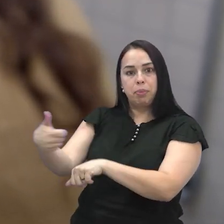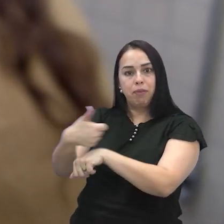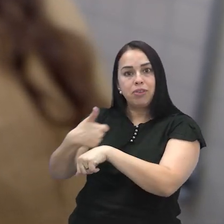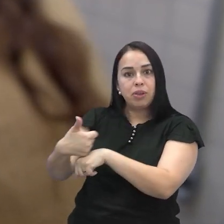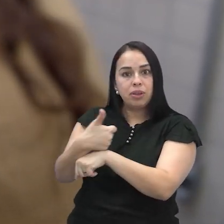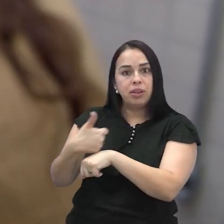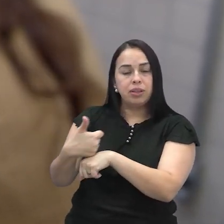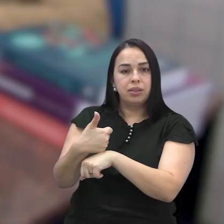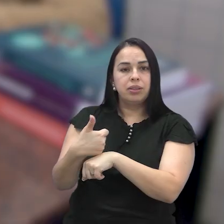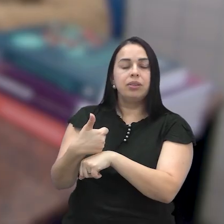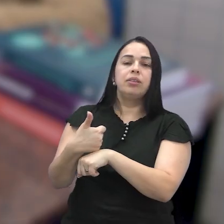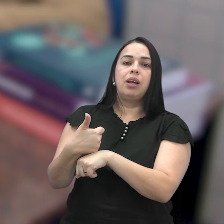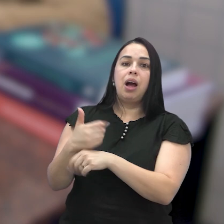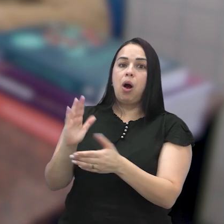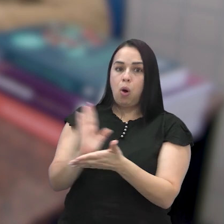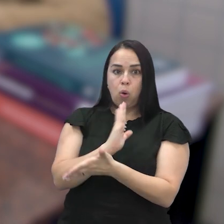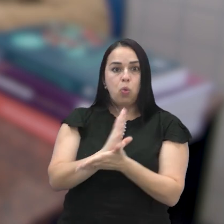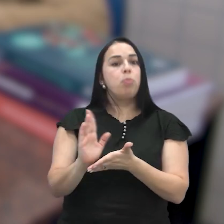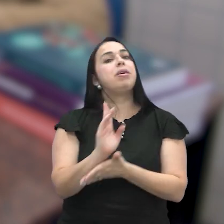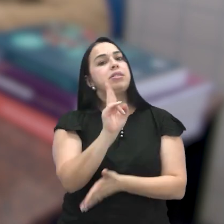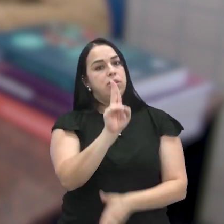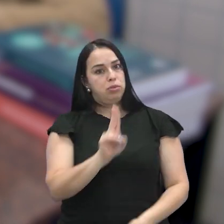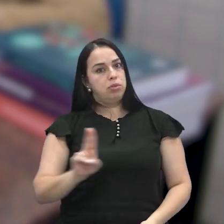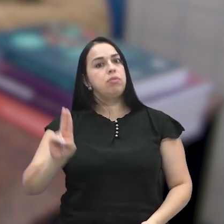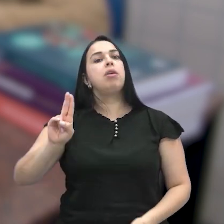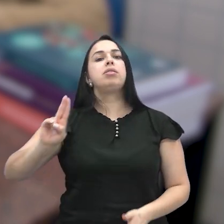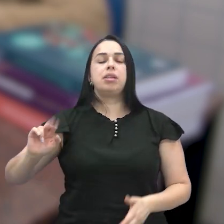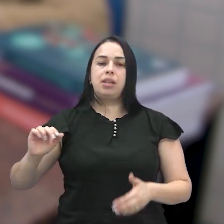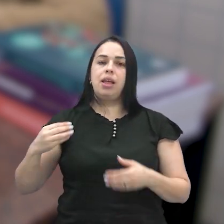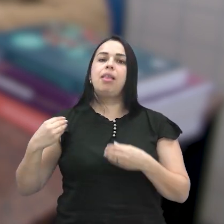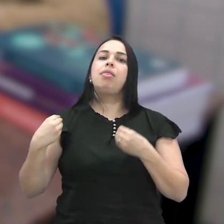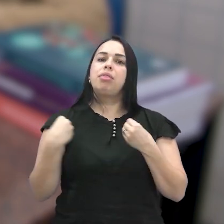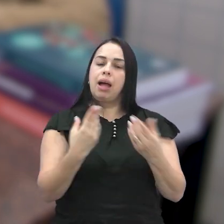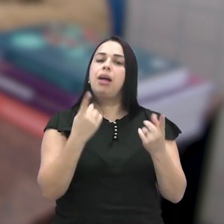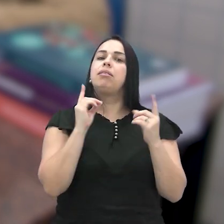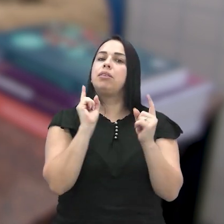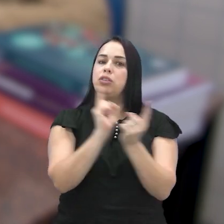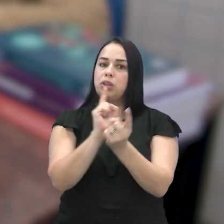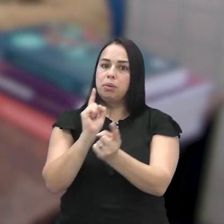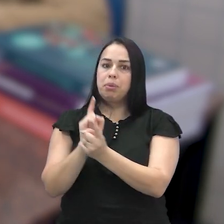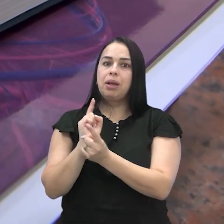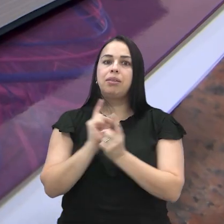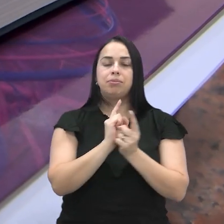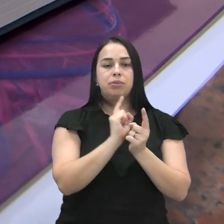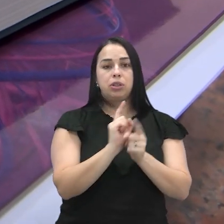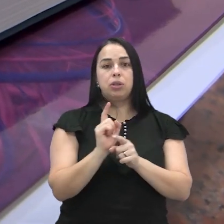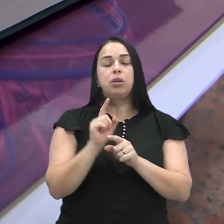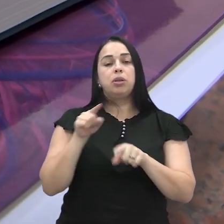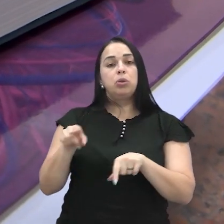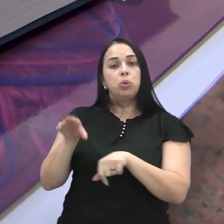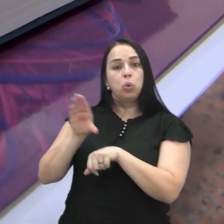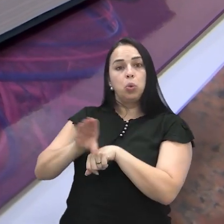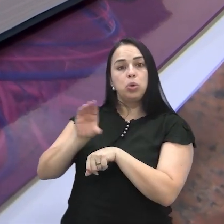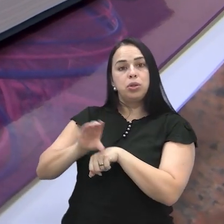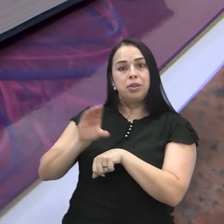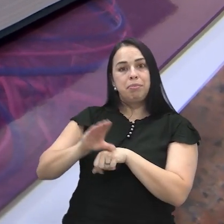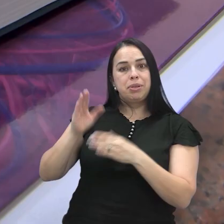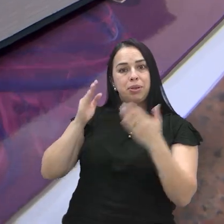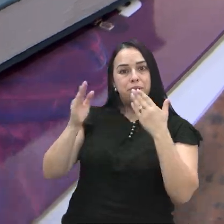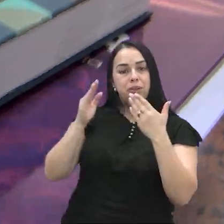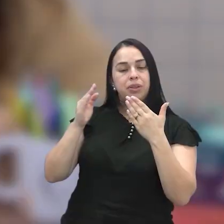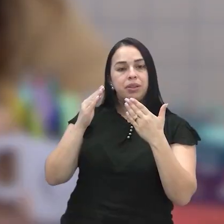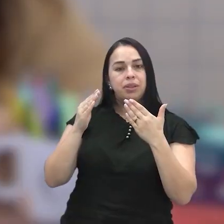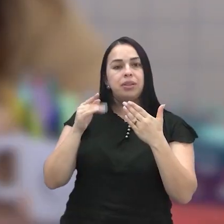de especialistas. Algumas universidades oferecem apoio especializado à população por meio dos cursos de